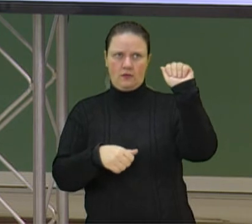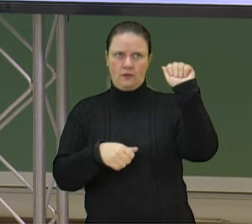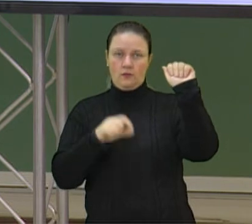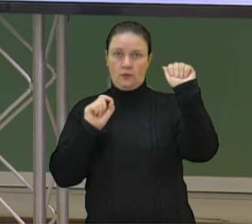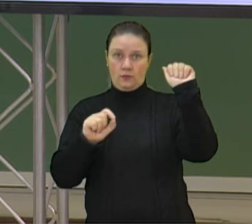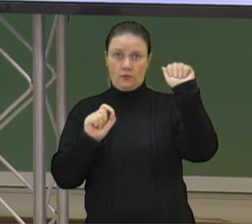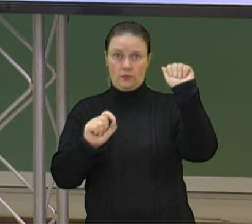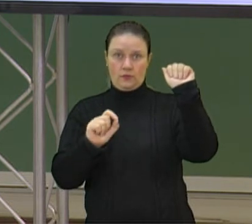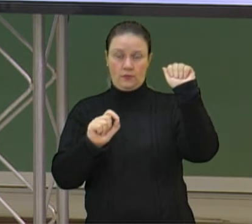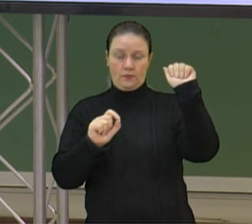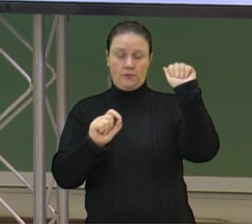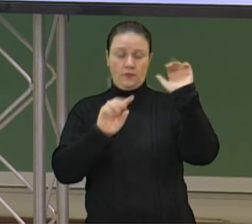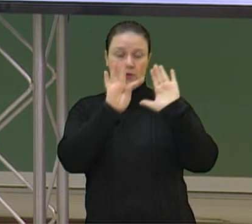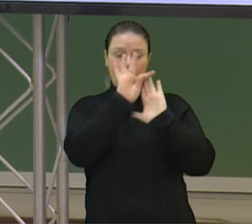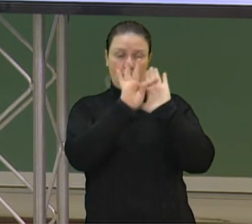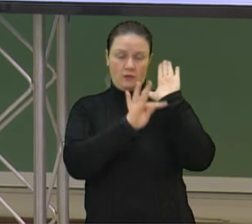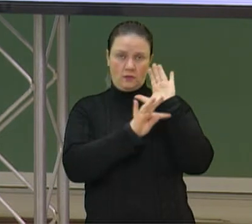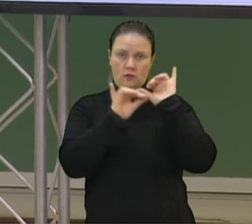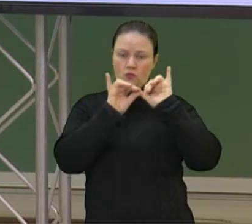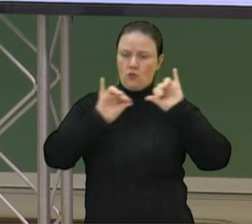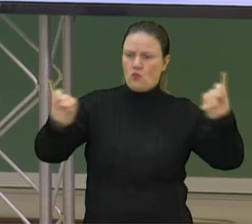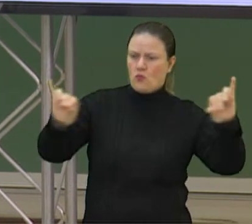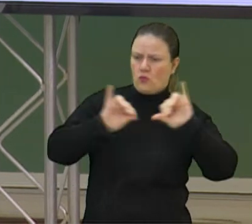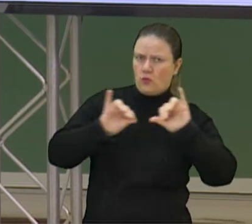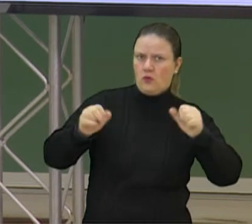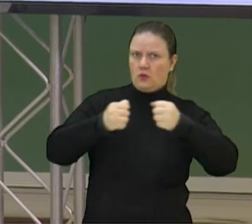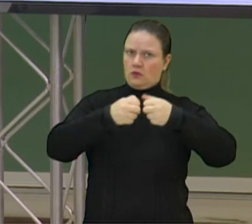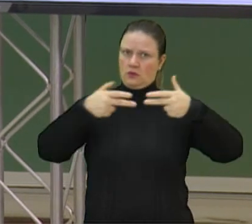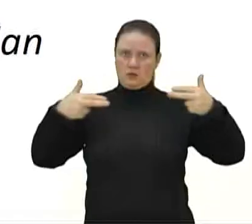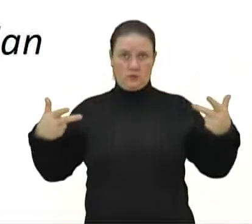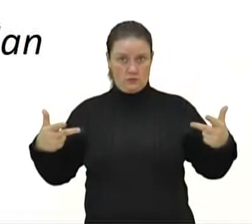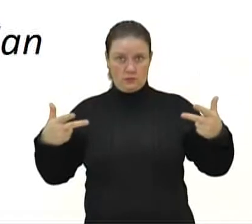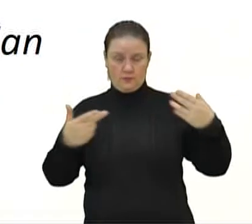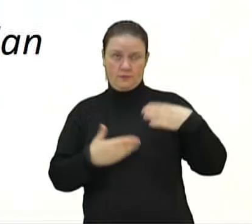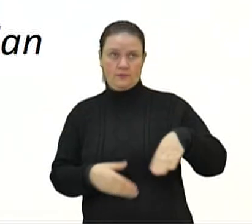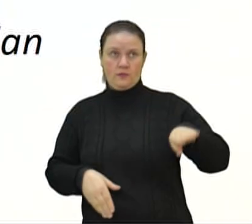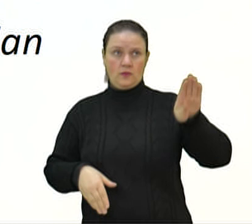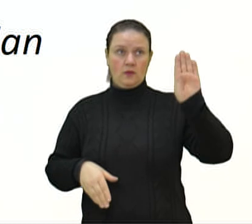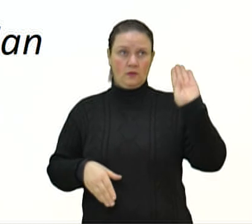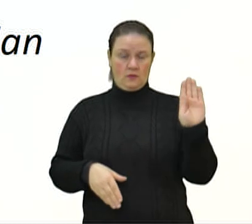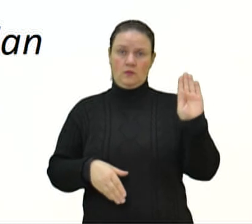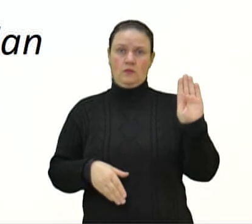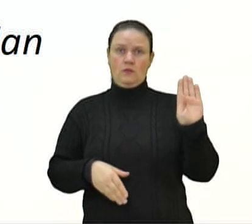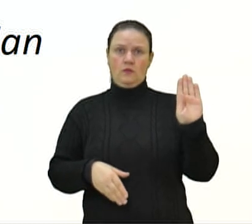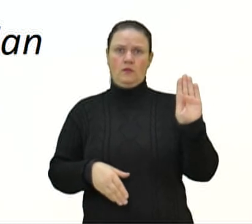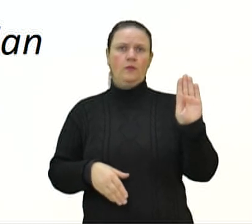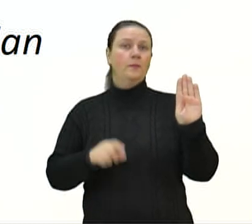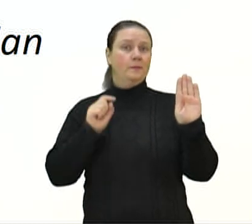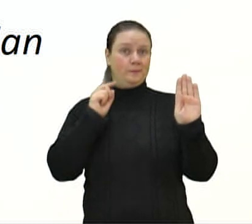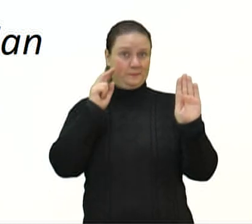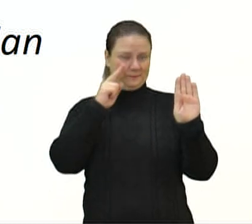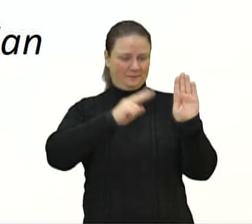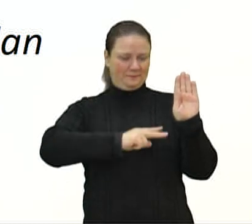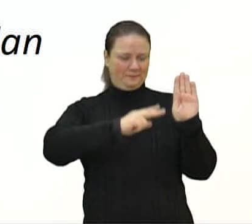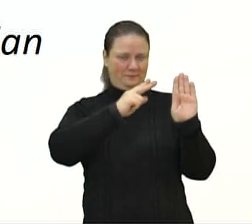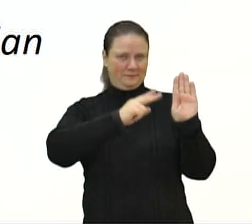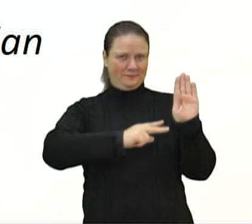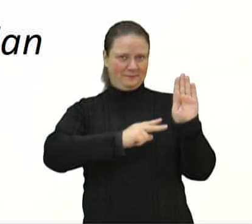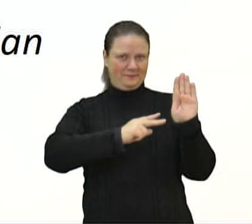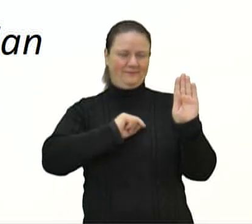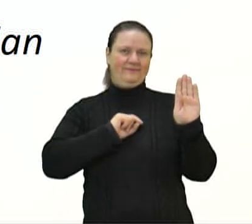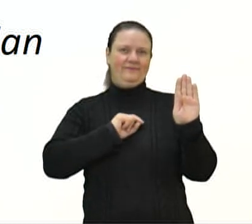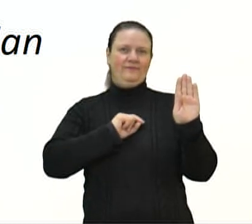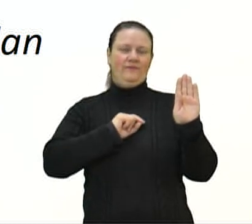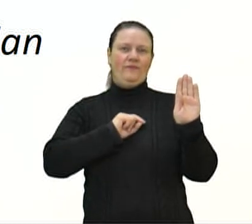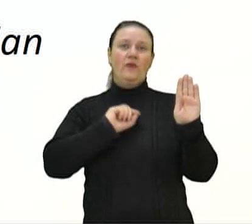para informar sobre algo. É um texto que serve para informar sobre algo? La B. Ocorre quando alguém conta